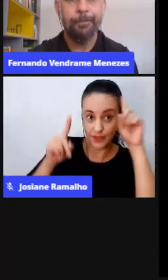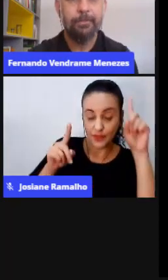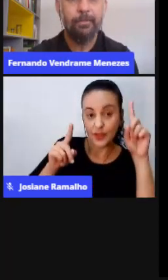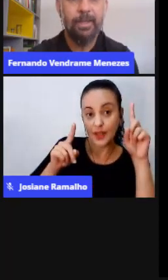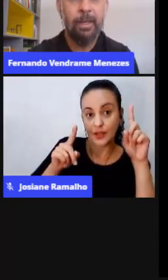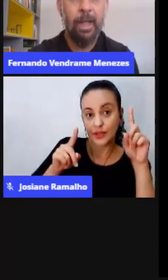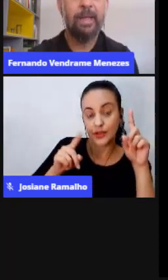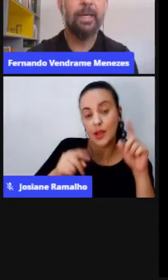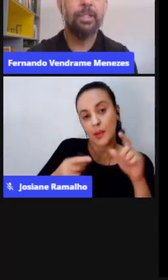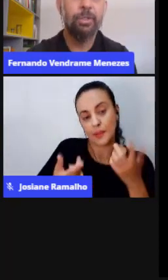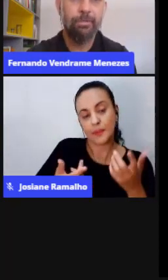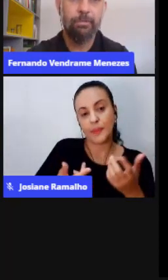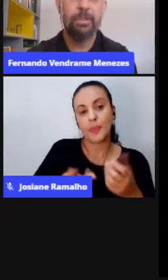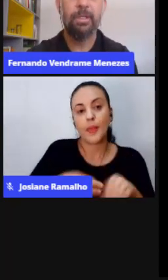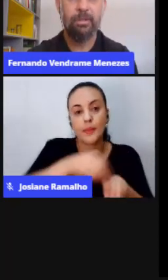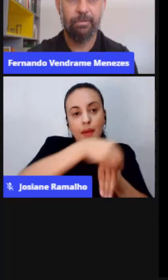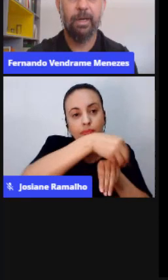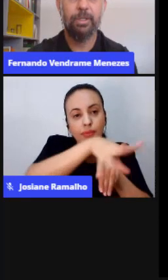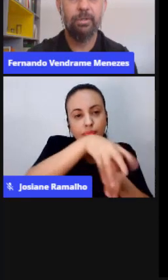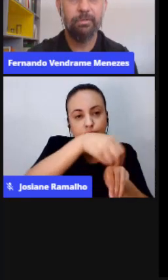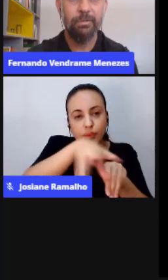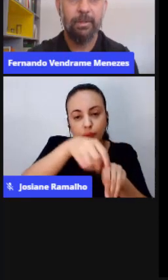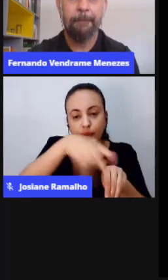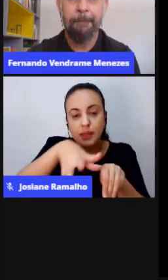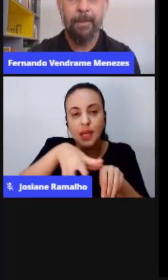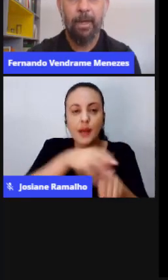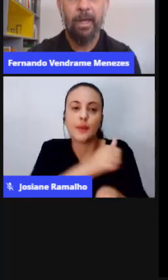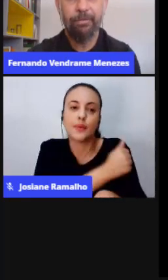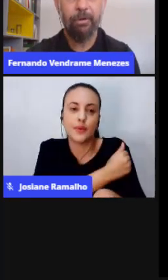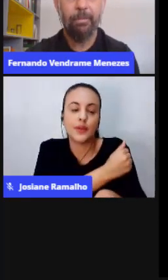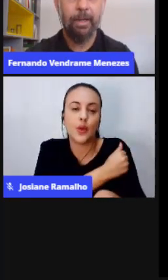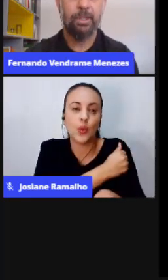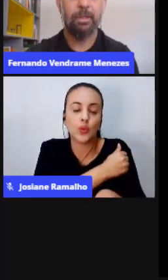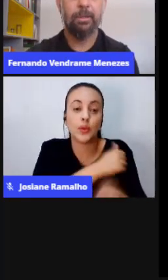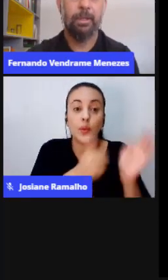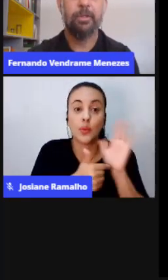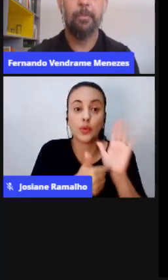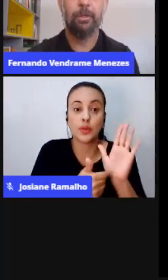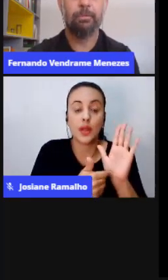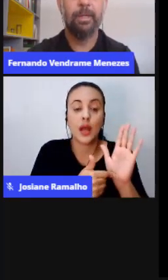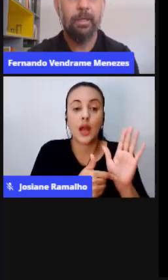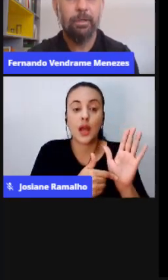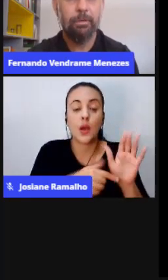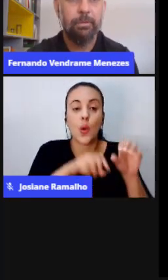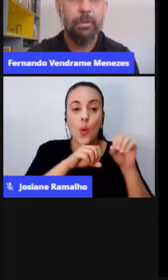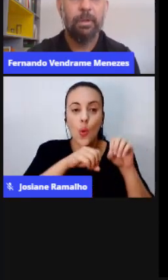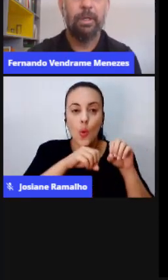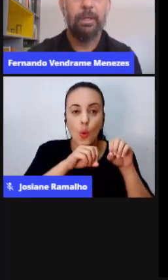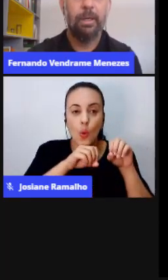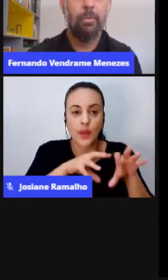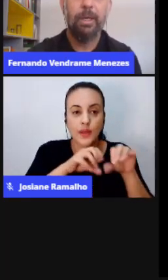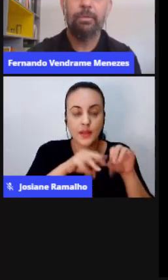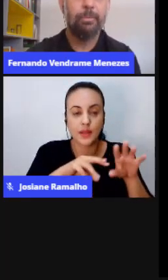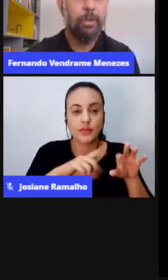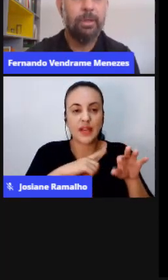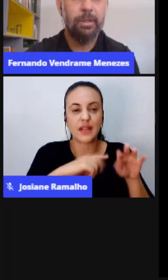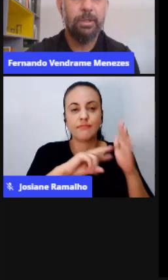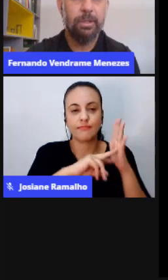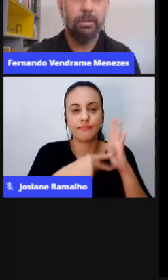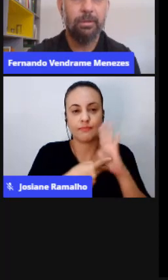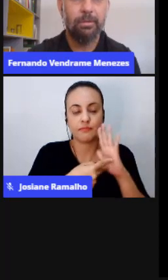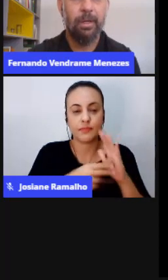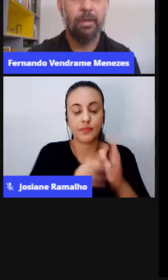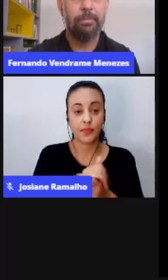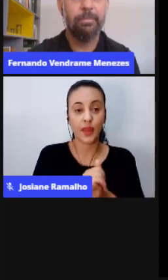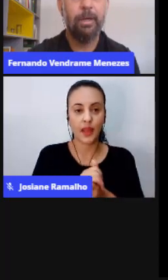realmente atrativo e significativo. A informática, o aspecto técnico, ele é o menos